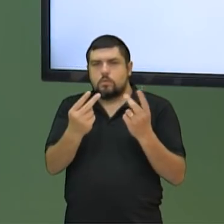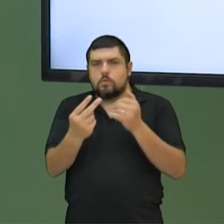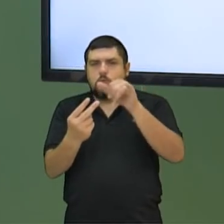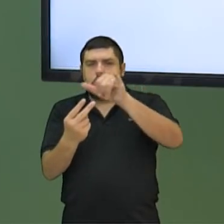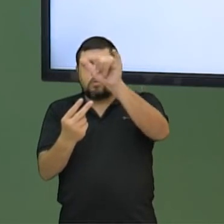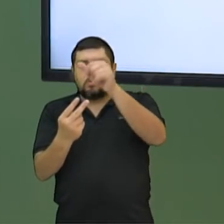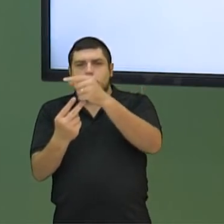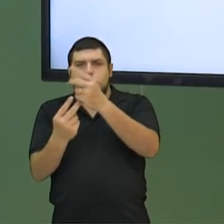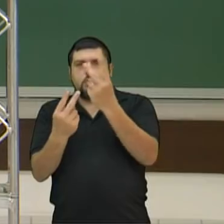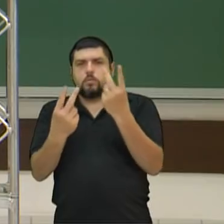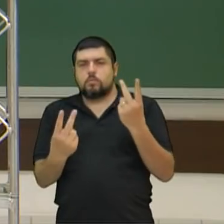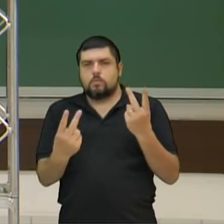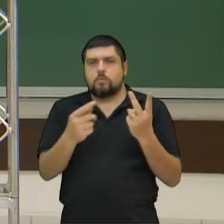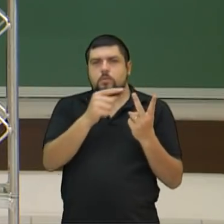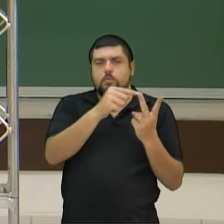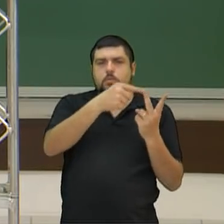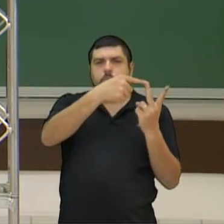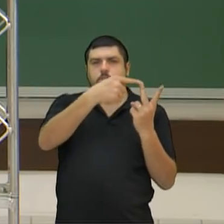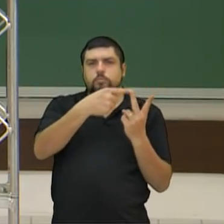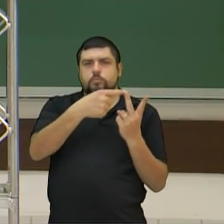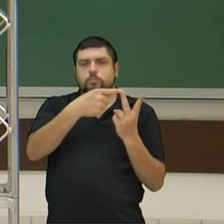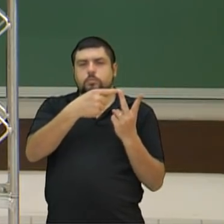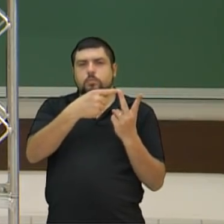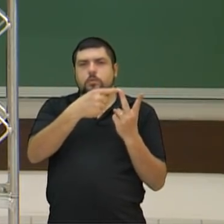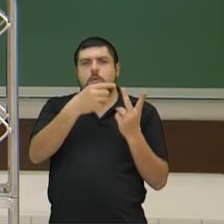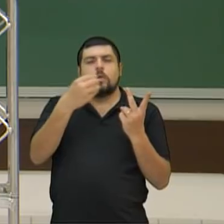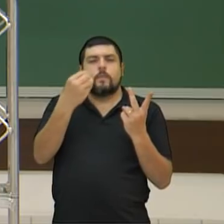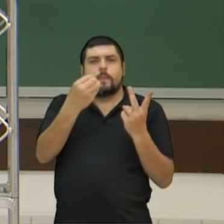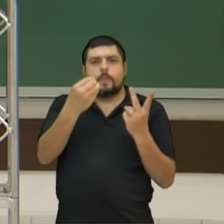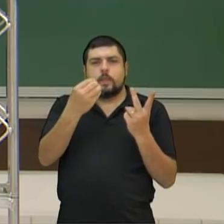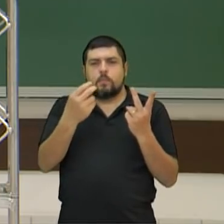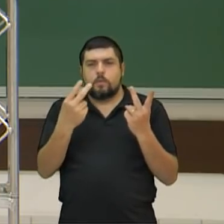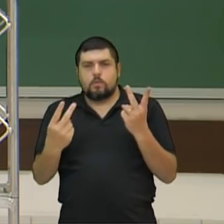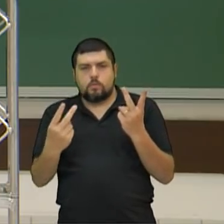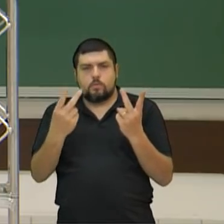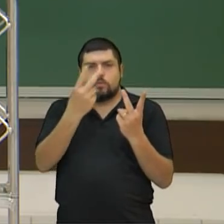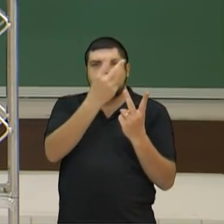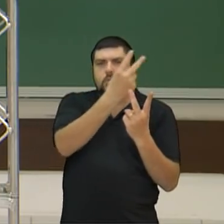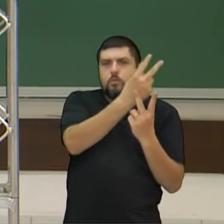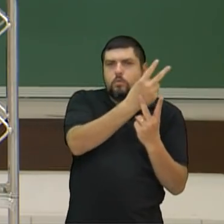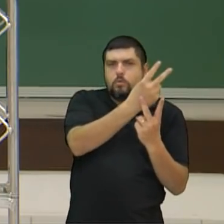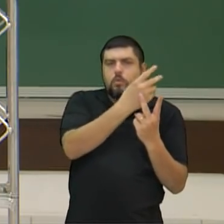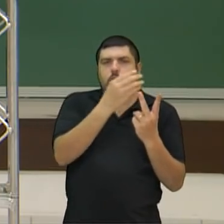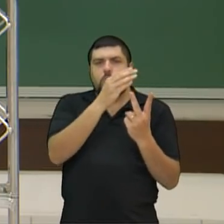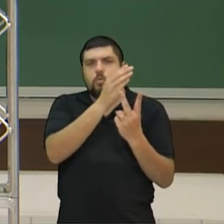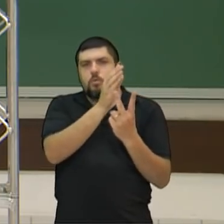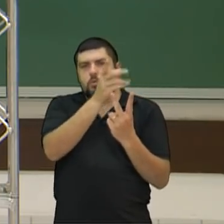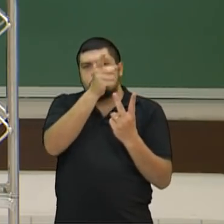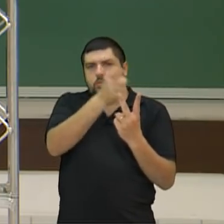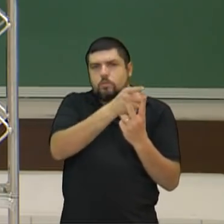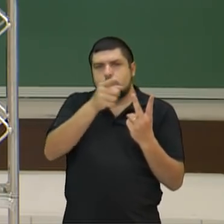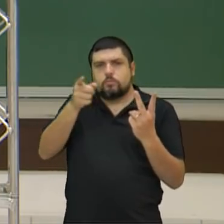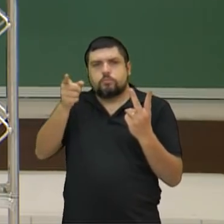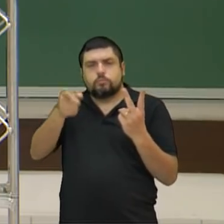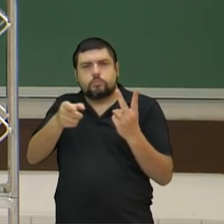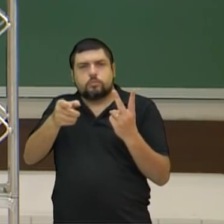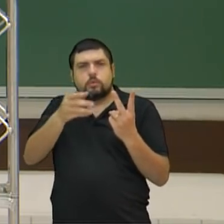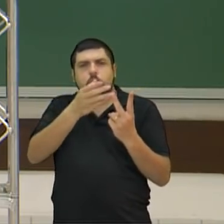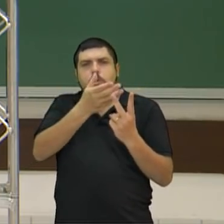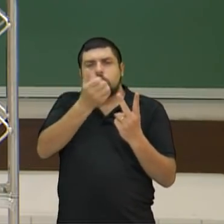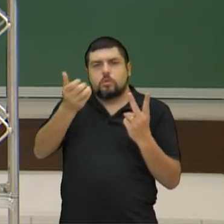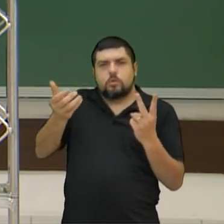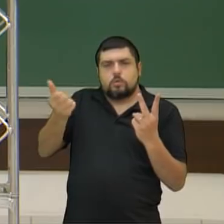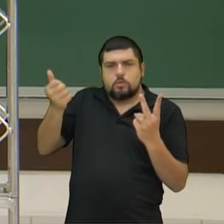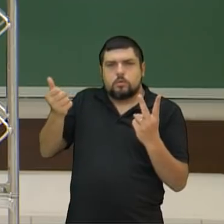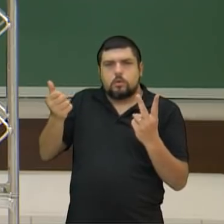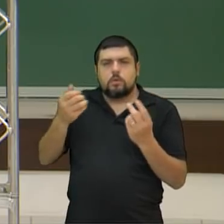Com isso, podemos fazer o quê? Cancelar as bases, tá? Porque as bases são iguais. E trabalhamos apenas com os expoentes.